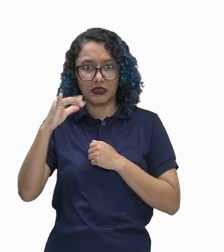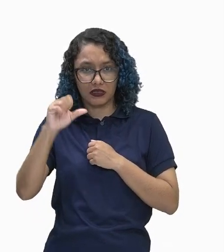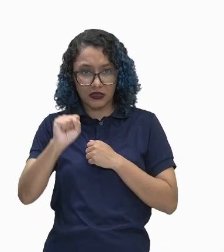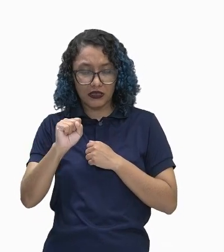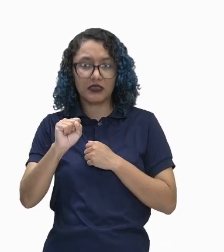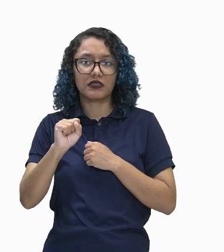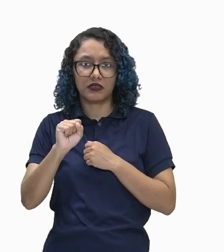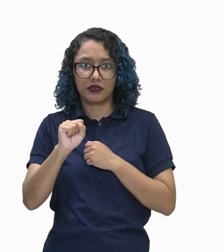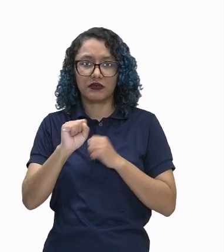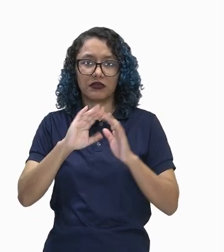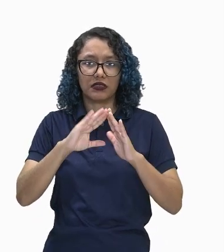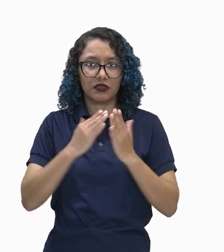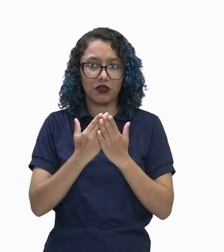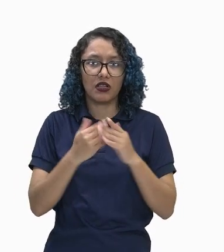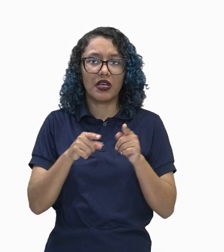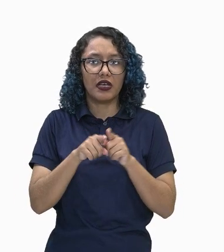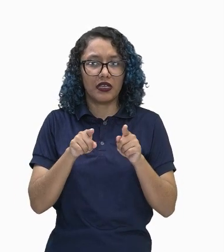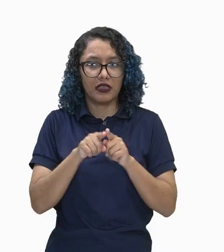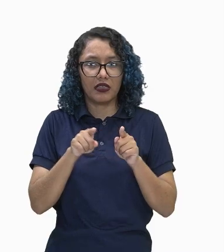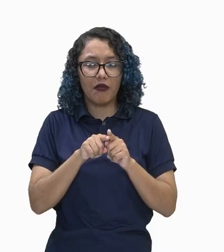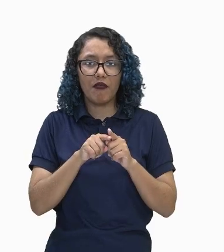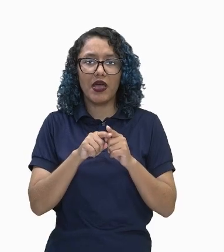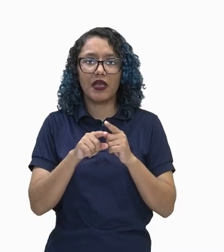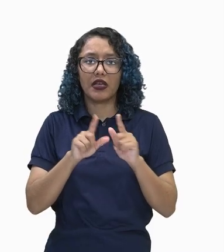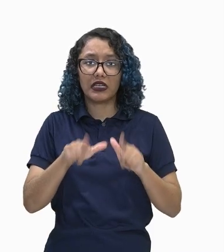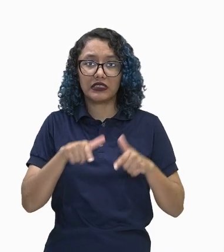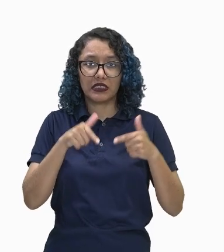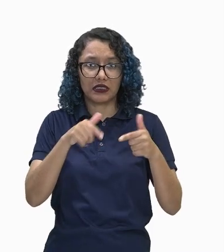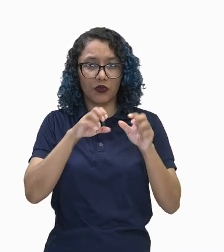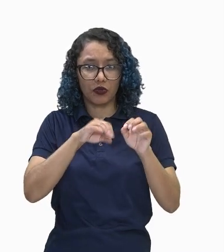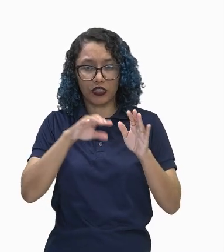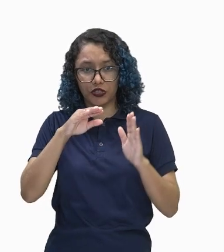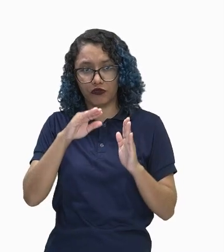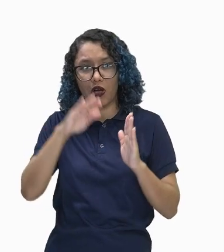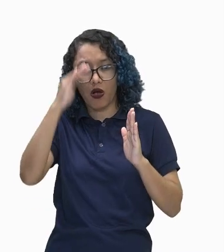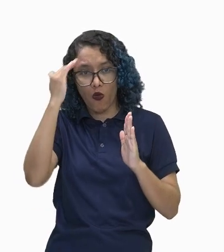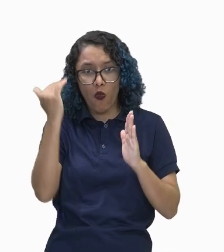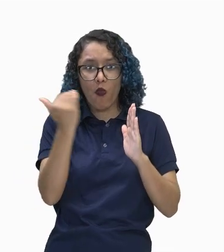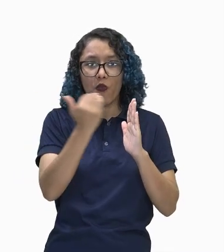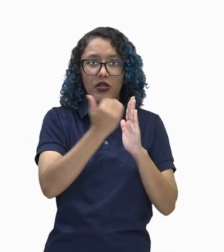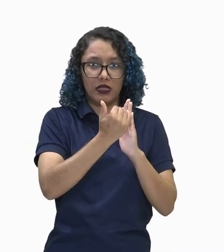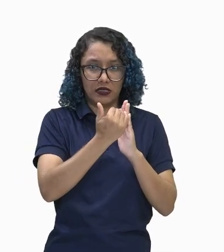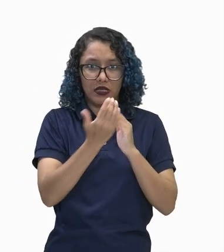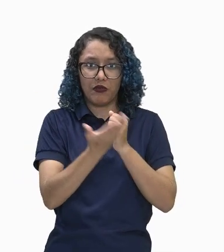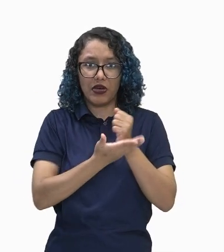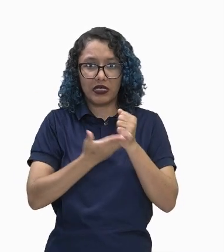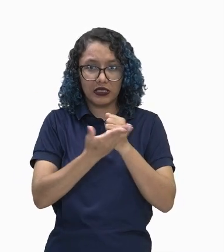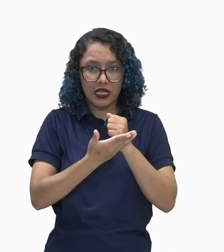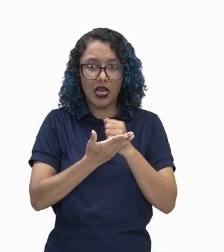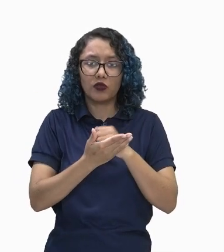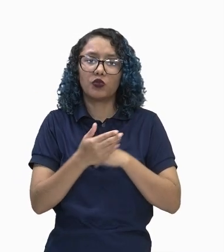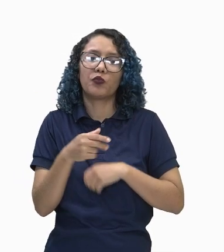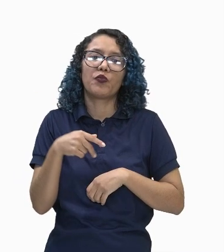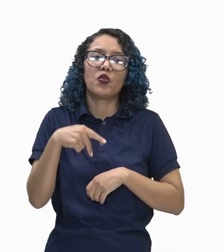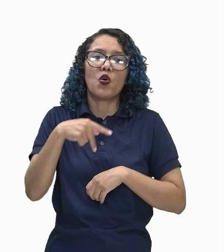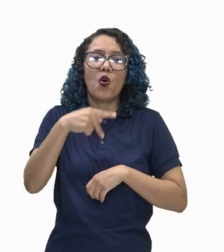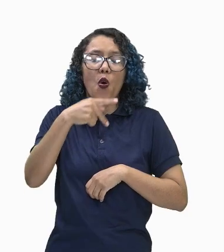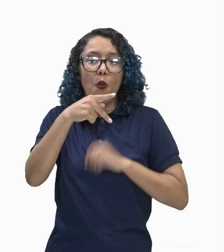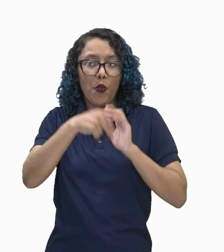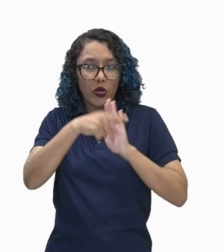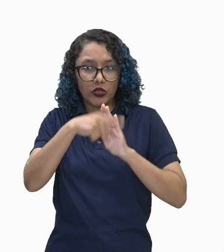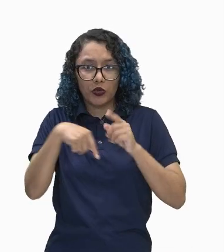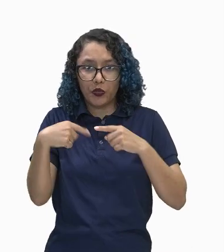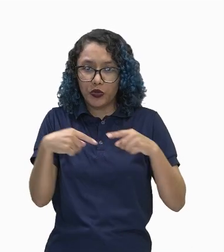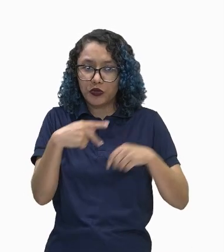educativas estabelecidas num projeto político pedagógico da escola. Tem um